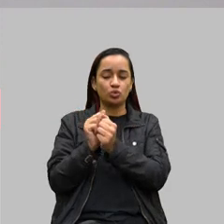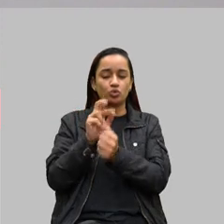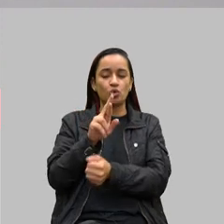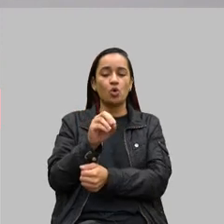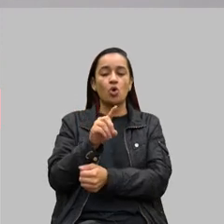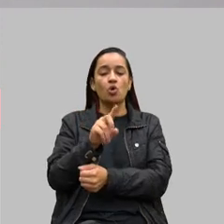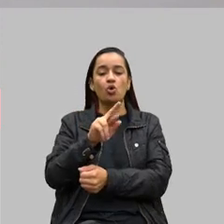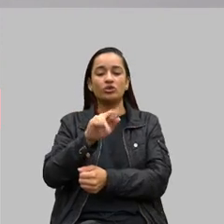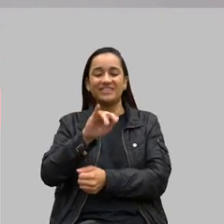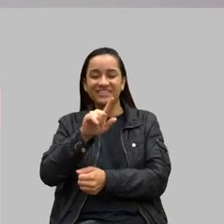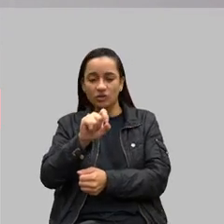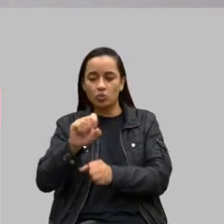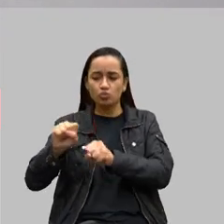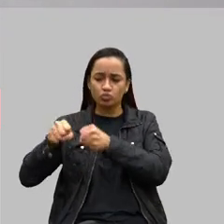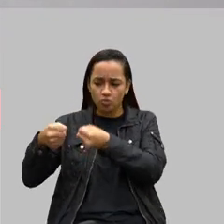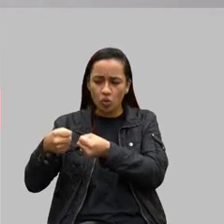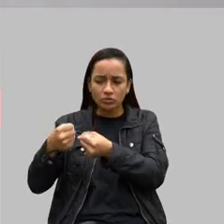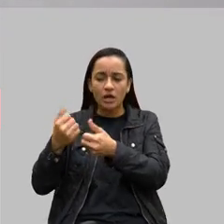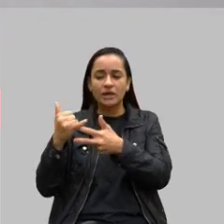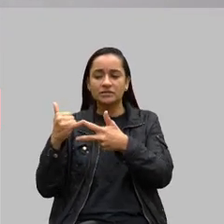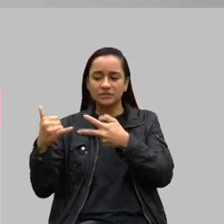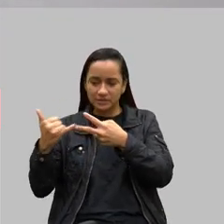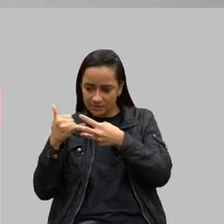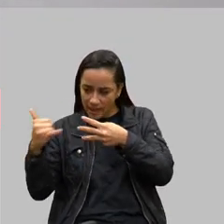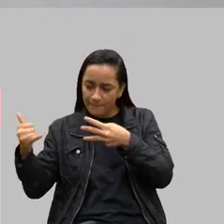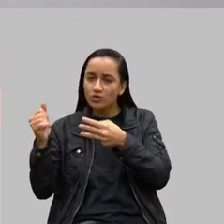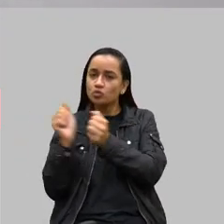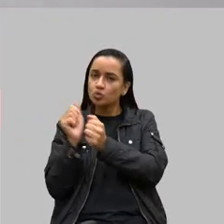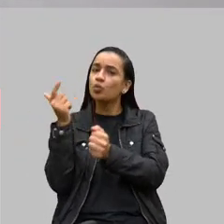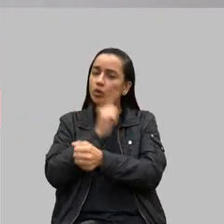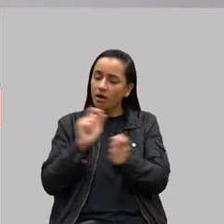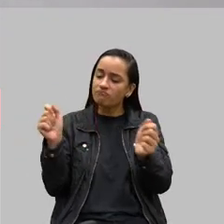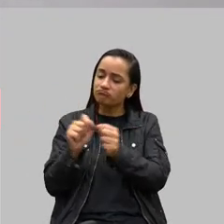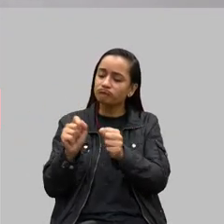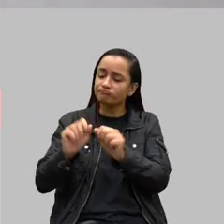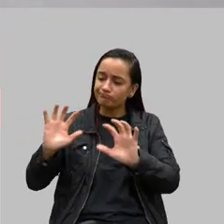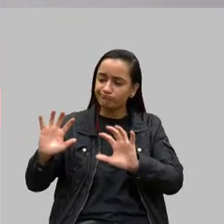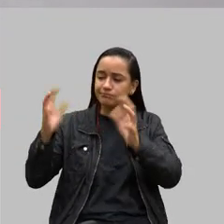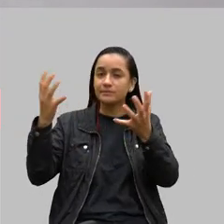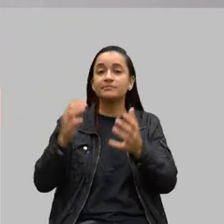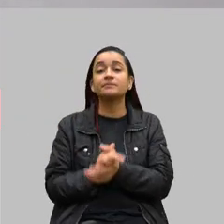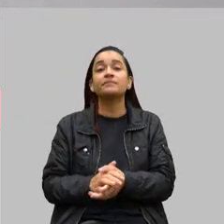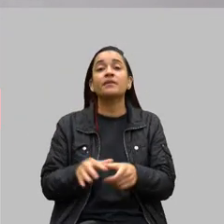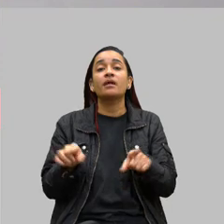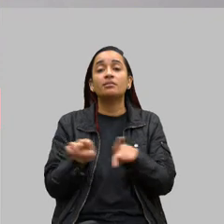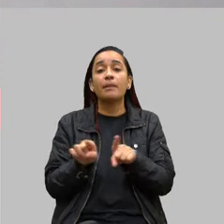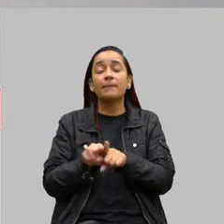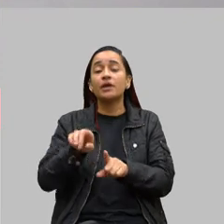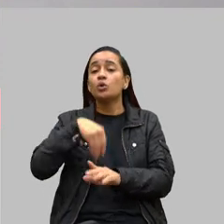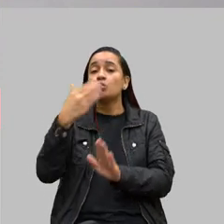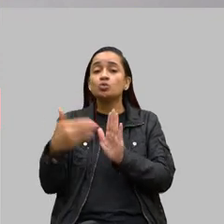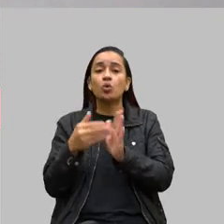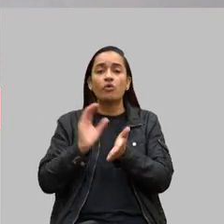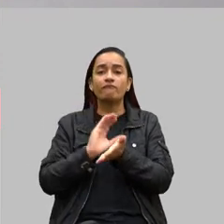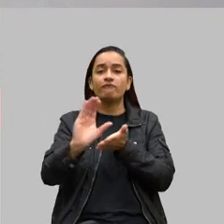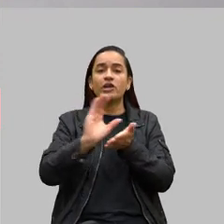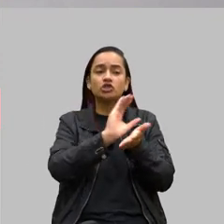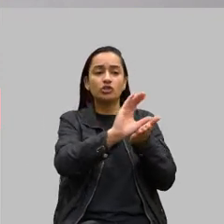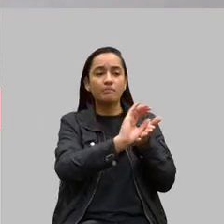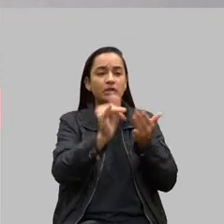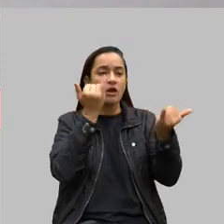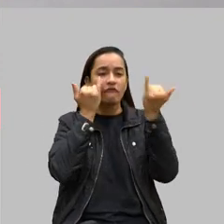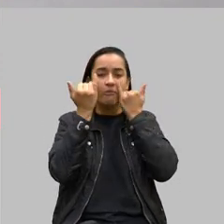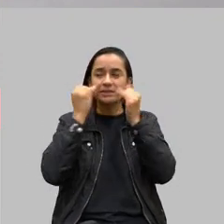acontecesse também gostaria aqui de agradecer eh a todo o investimento na sinalização que vem sendo realizada na mg10 que tá